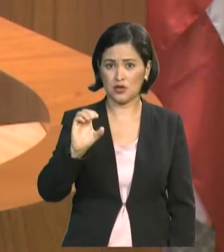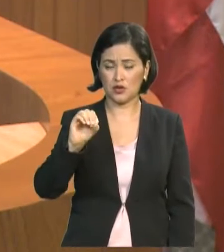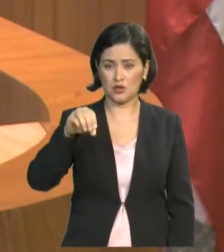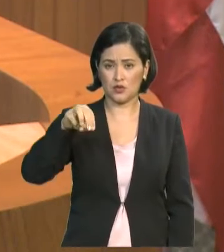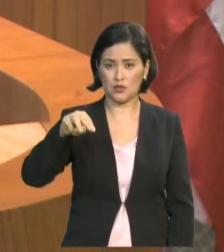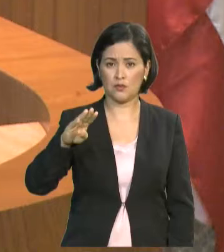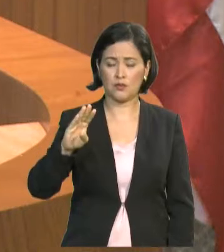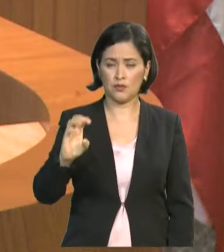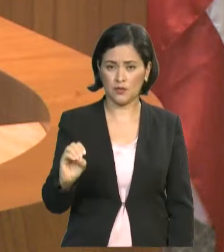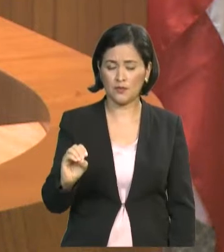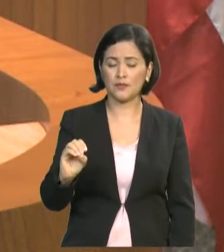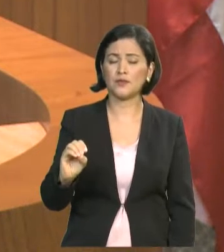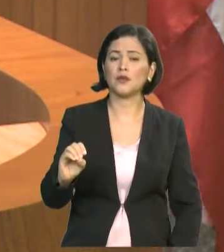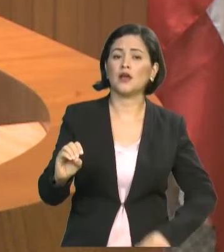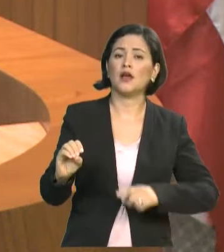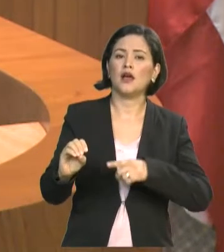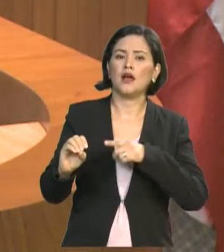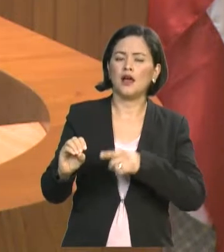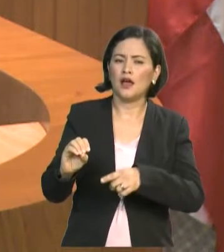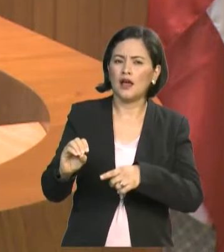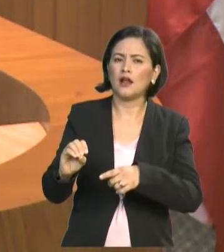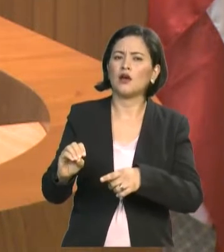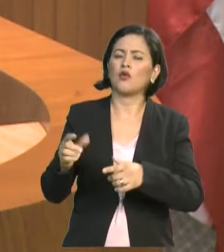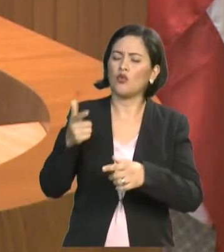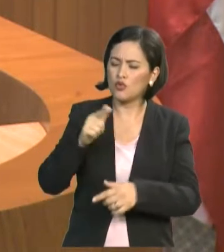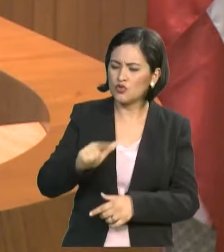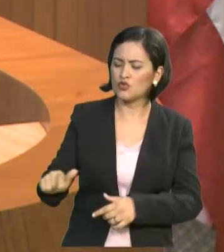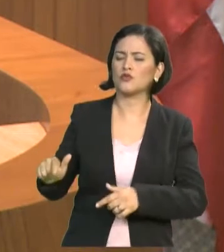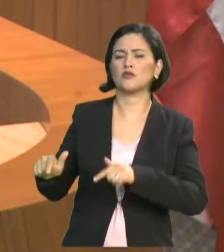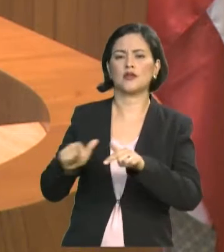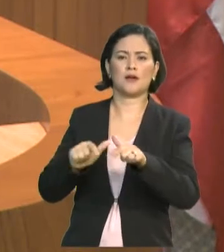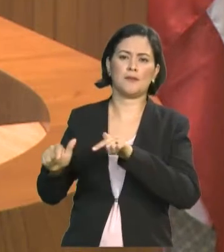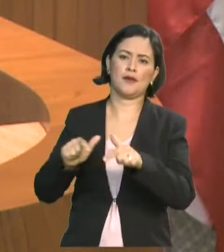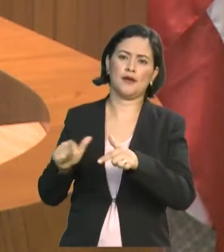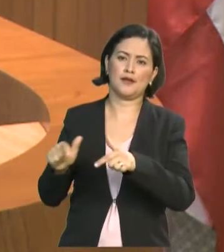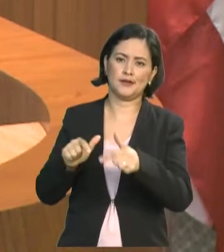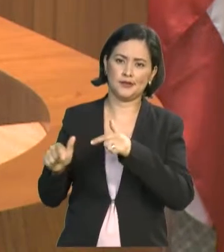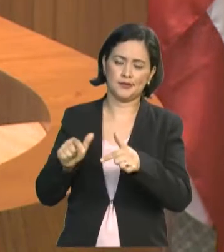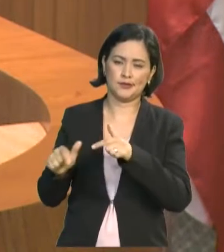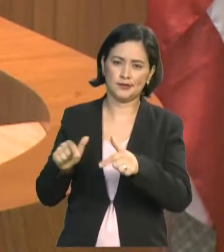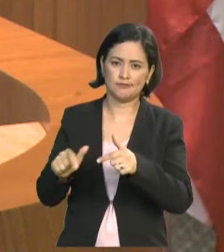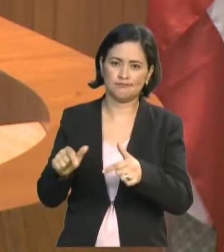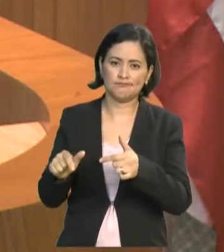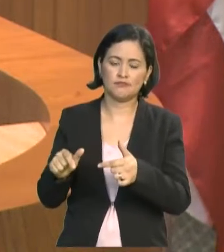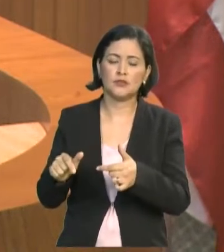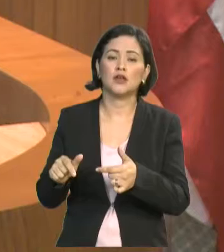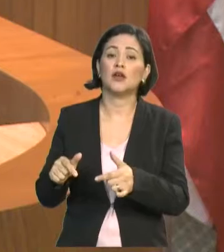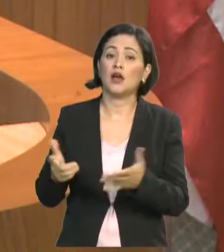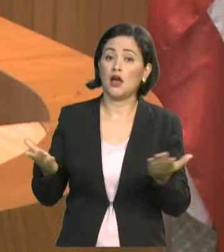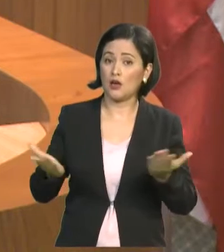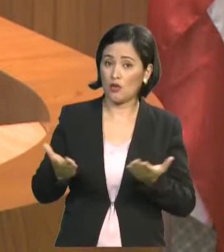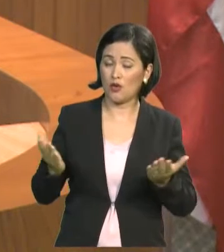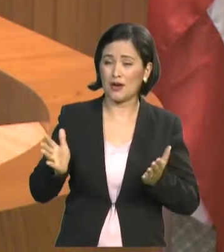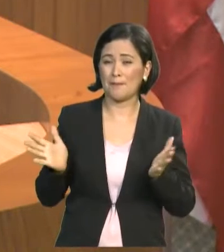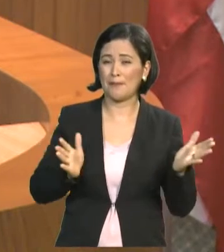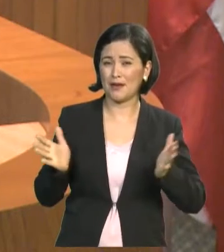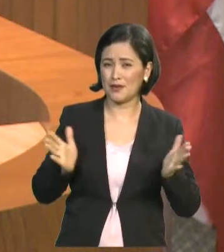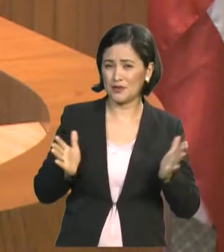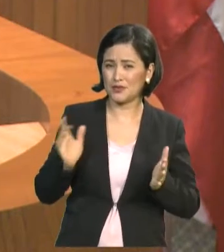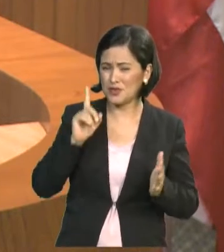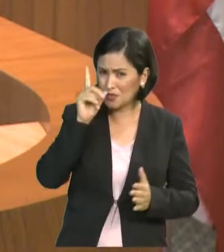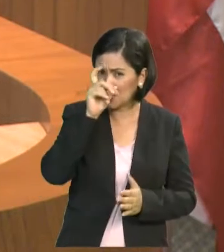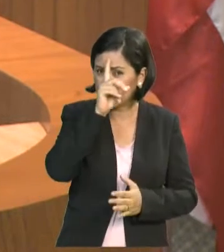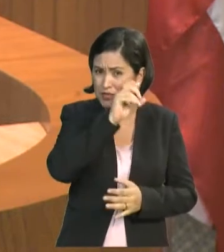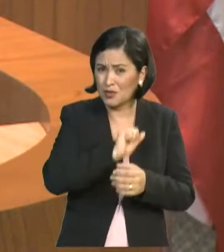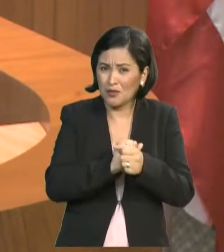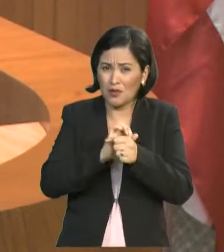estamos vivendo, que é a pandemia, que impacta principalmente essas comunidades, as comunidades quilombolas, as